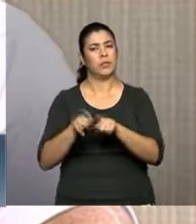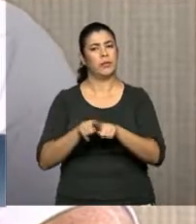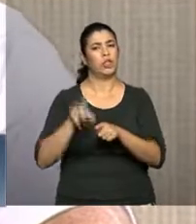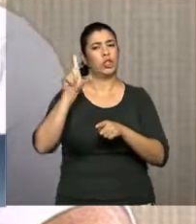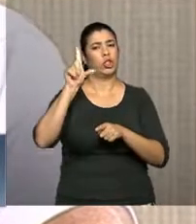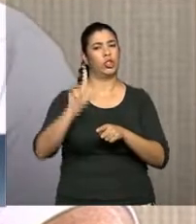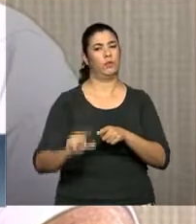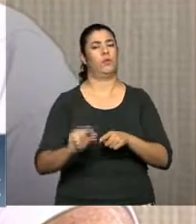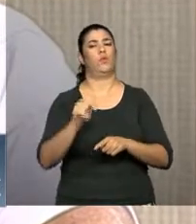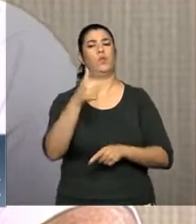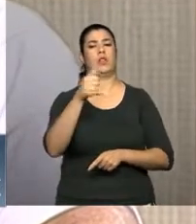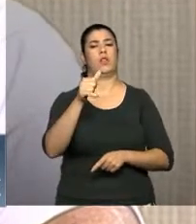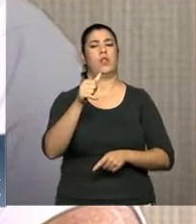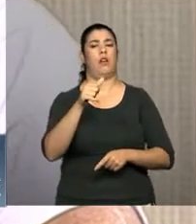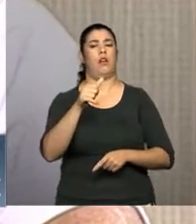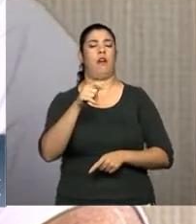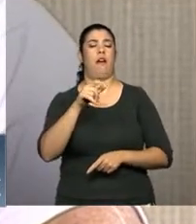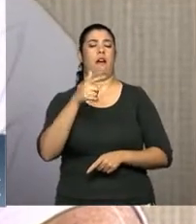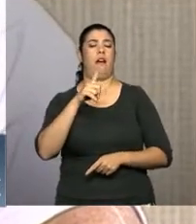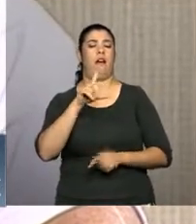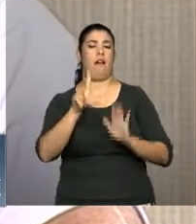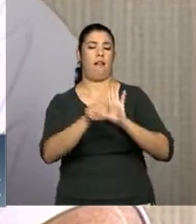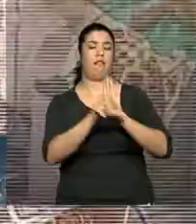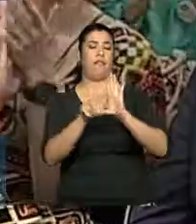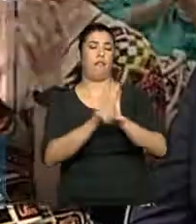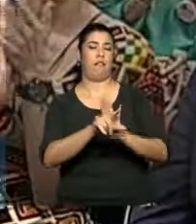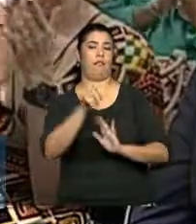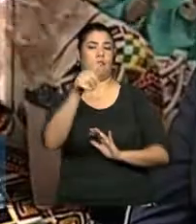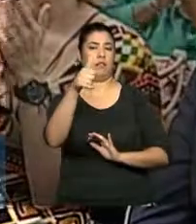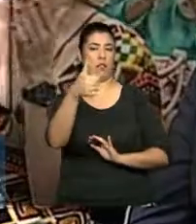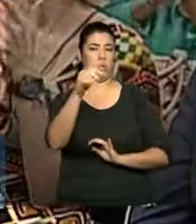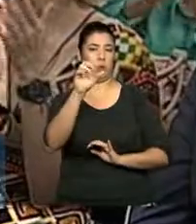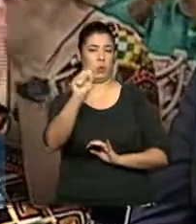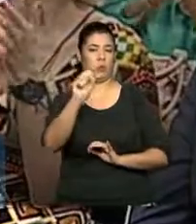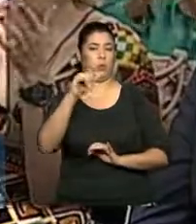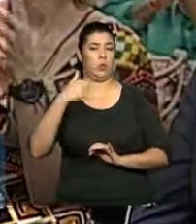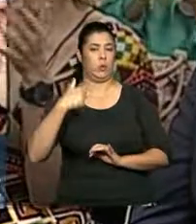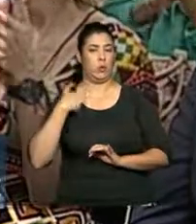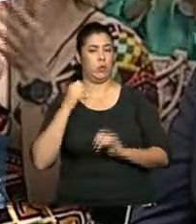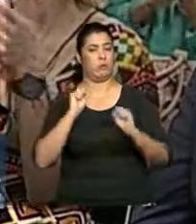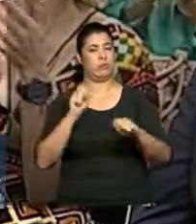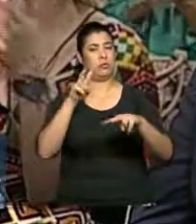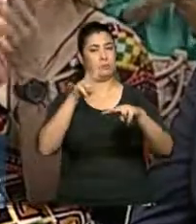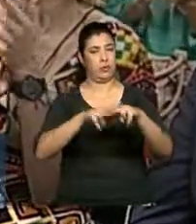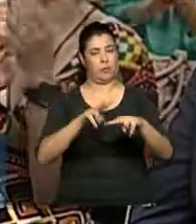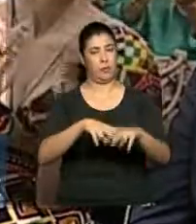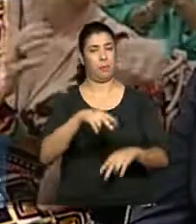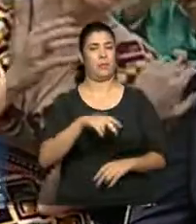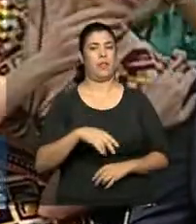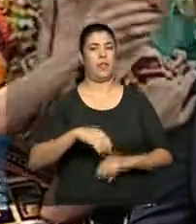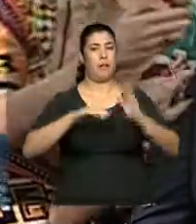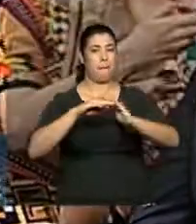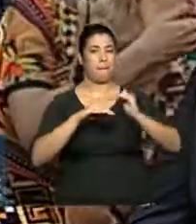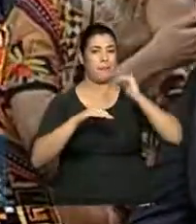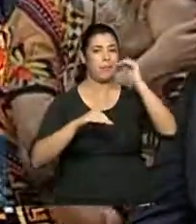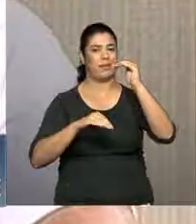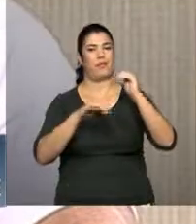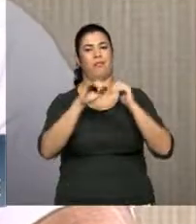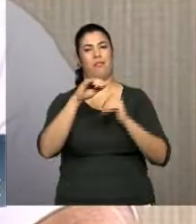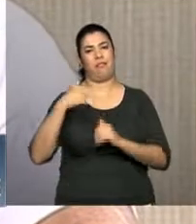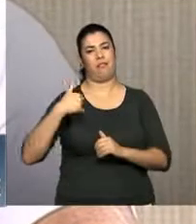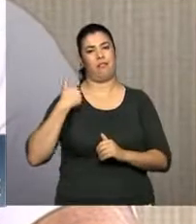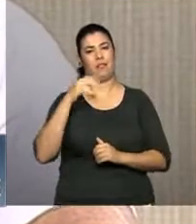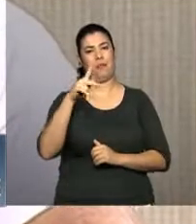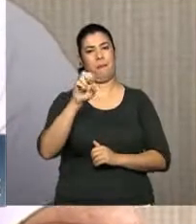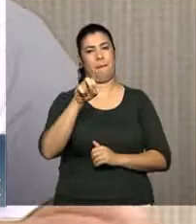maioridade penal eu tenho essa convicção e eu acredito que este seja um dos principais desafios do